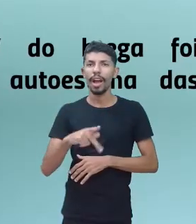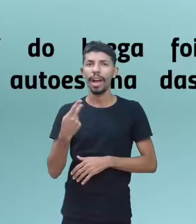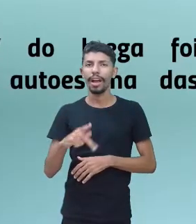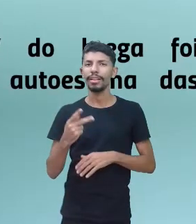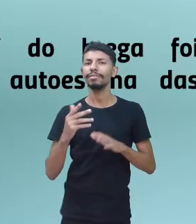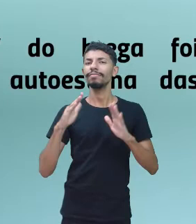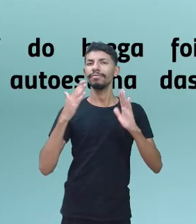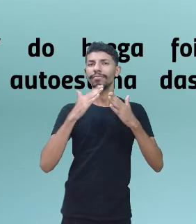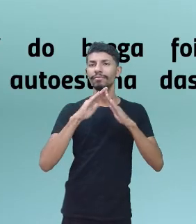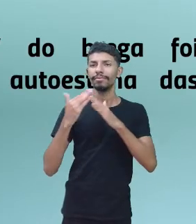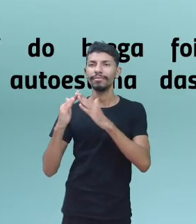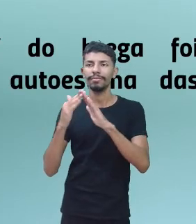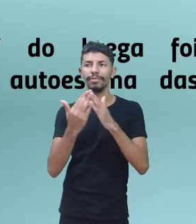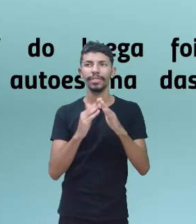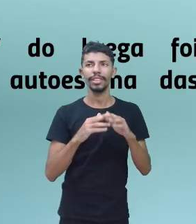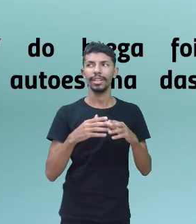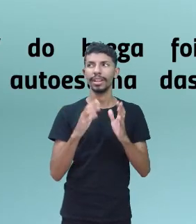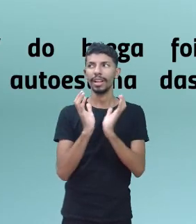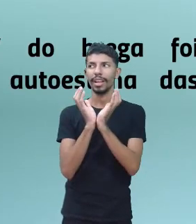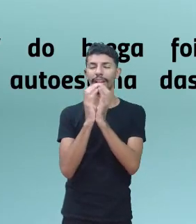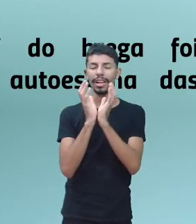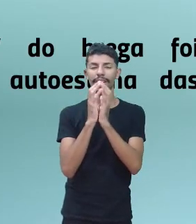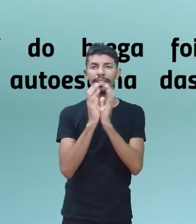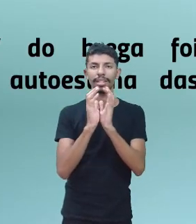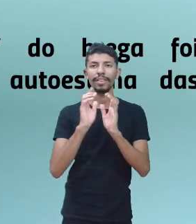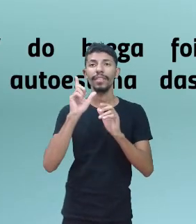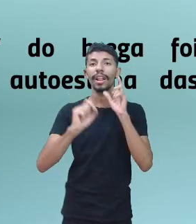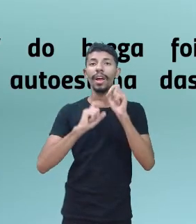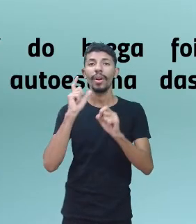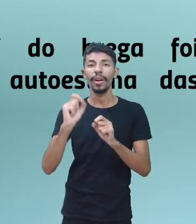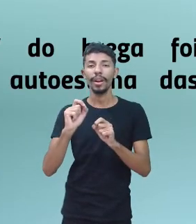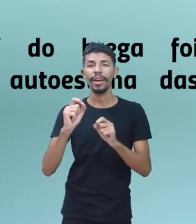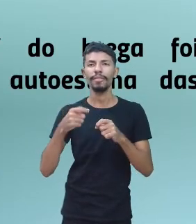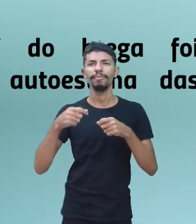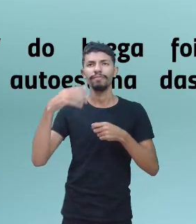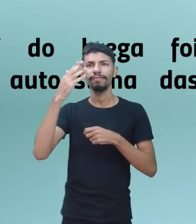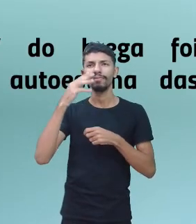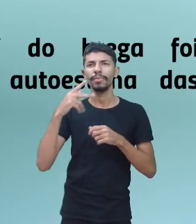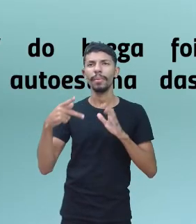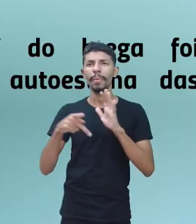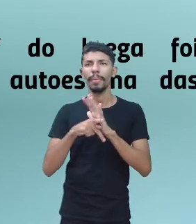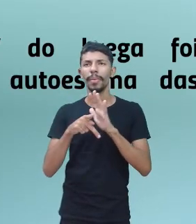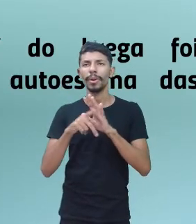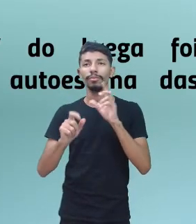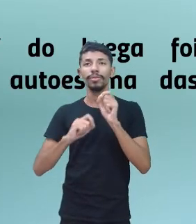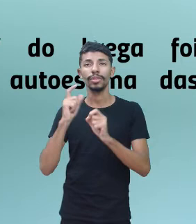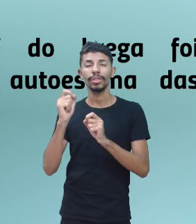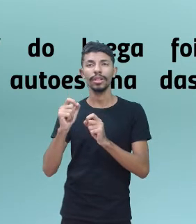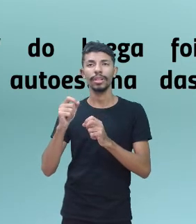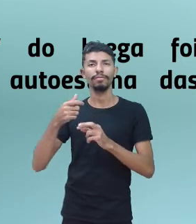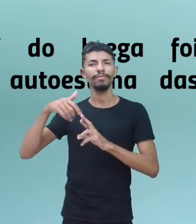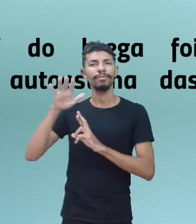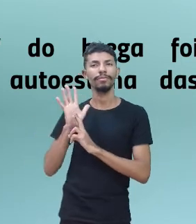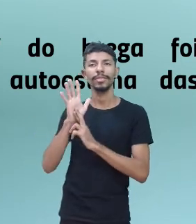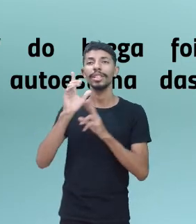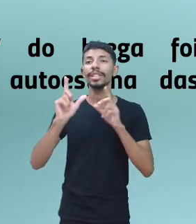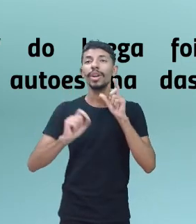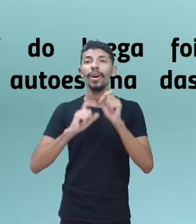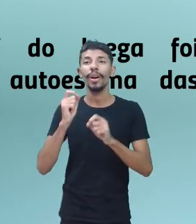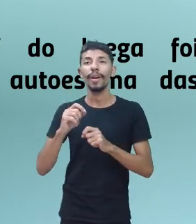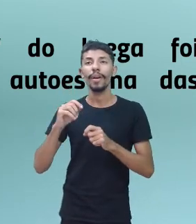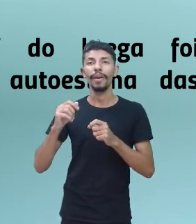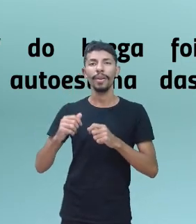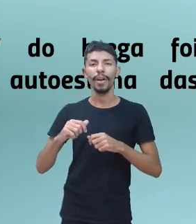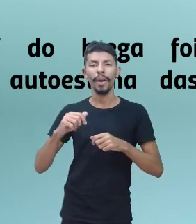ele surge dessa conjuntura, ele emerge dessa conjuntura das repressões do baile funk em Pernambuco, que influenciou